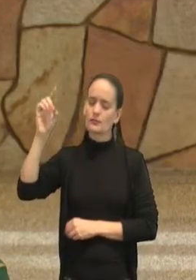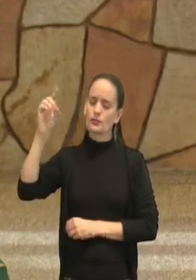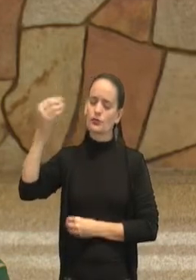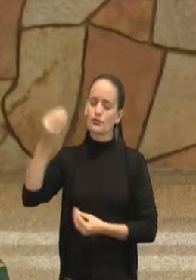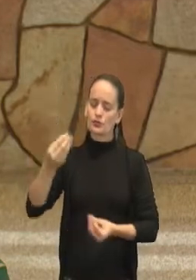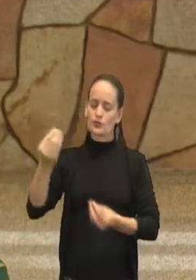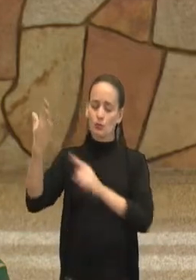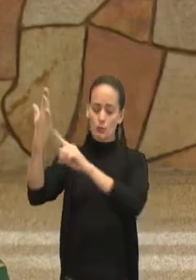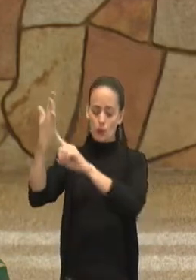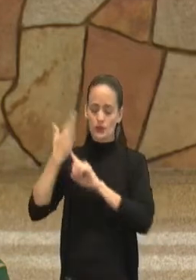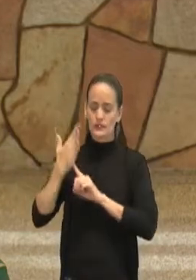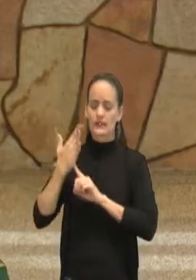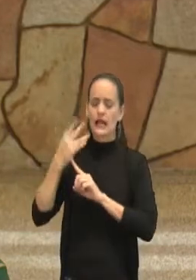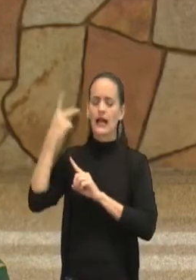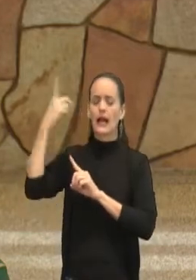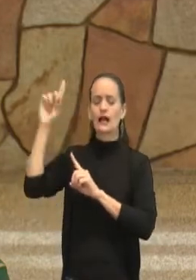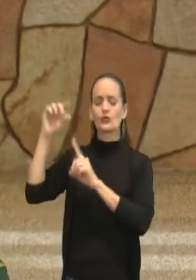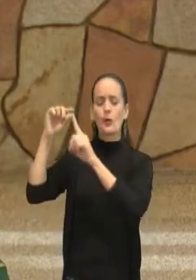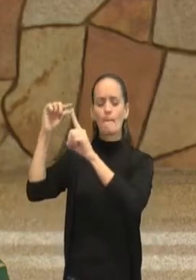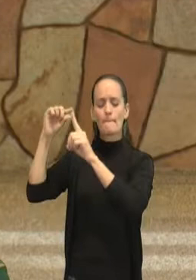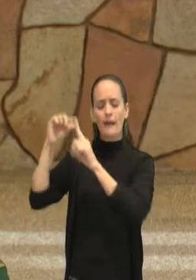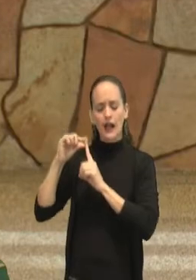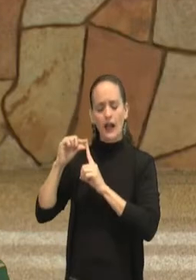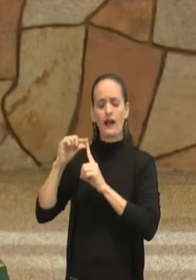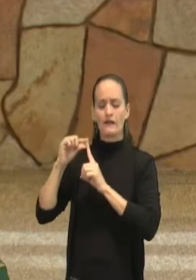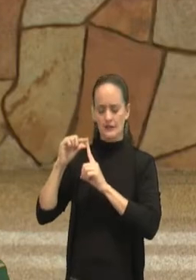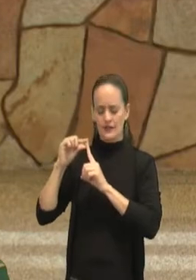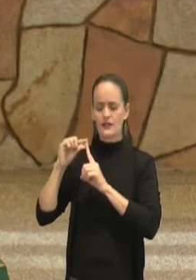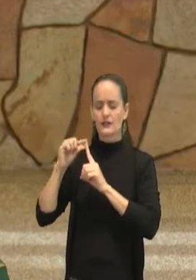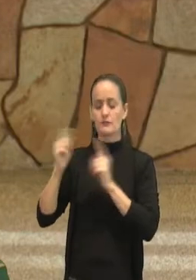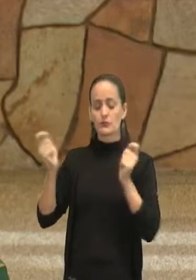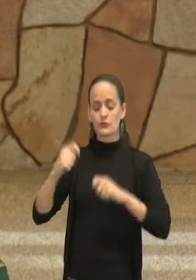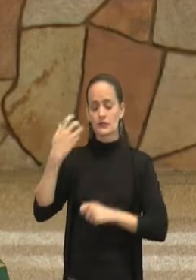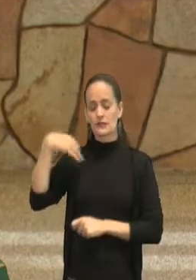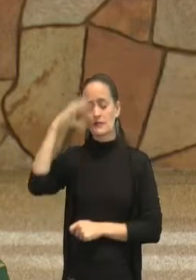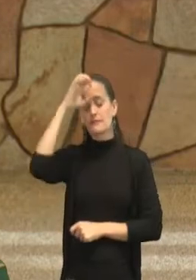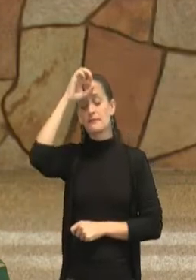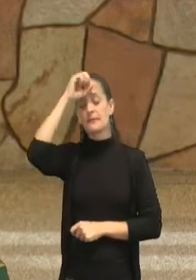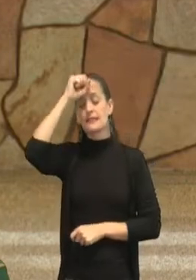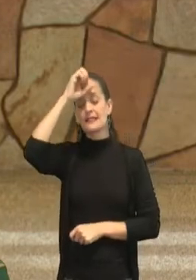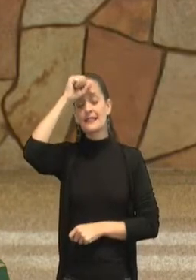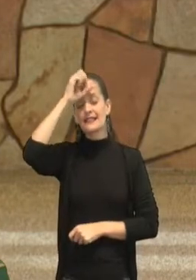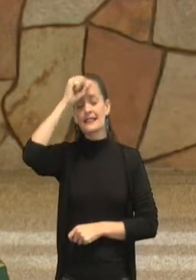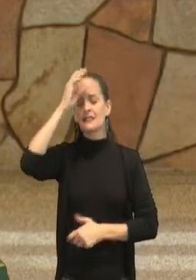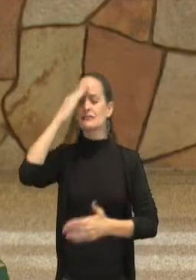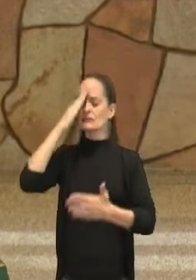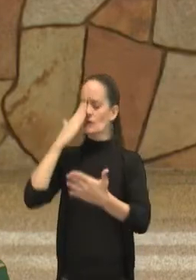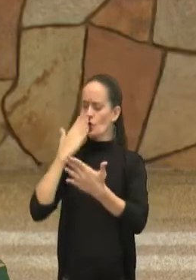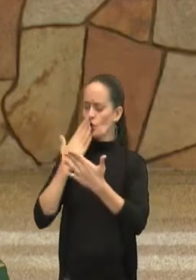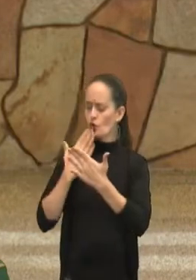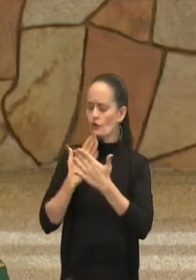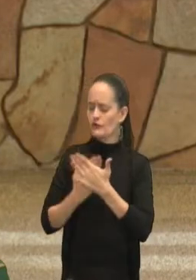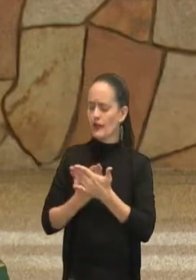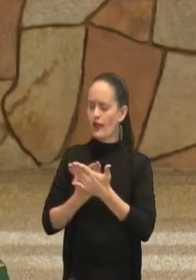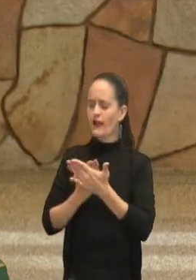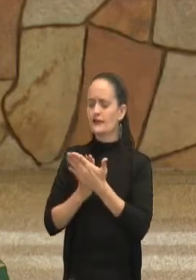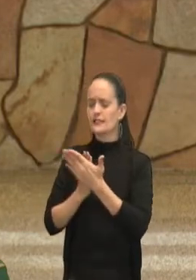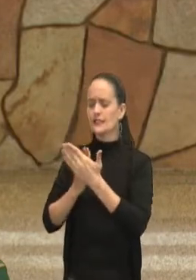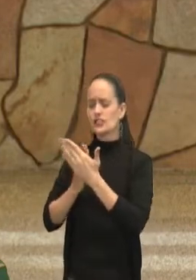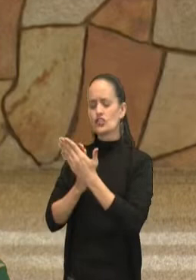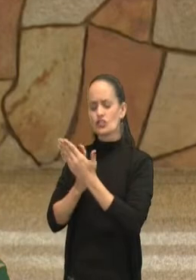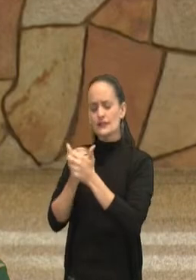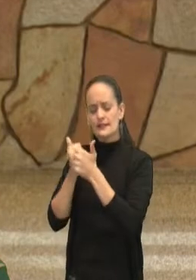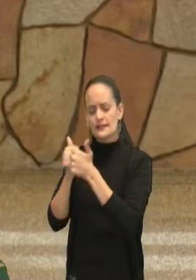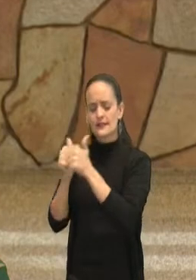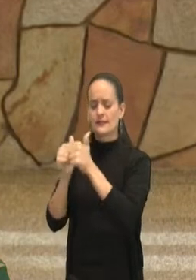nos mostrar o Teu propósito para que possamos aprender, para que possamos confiar e Te seguir.